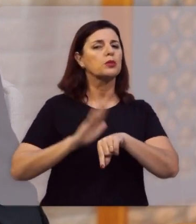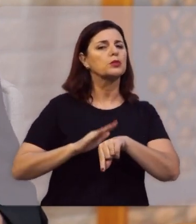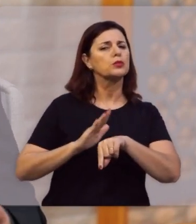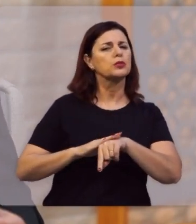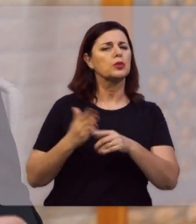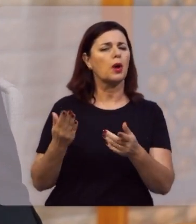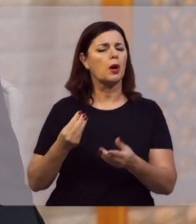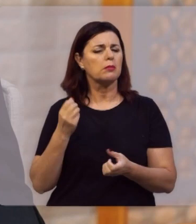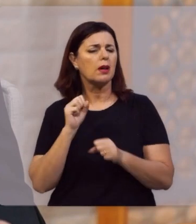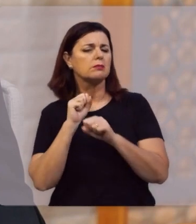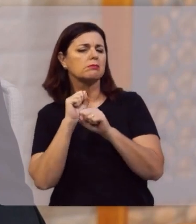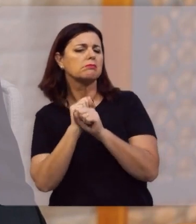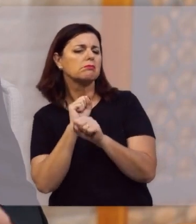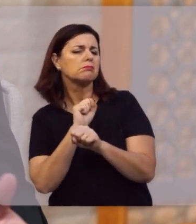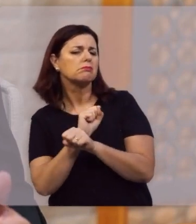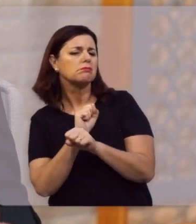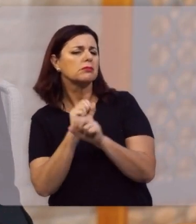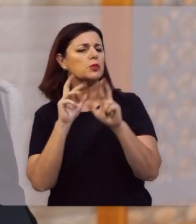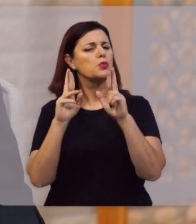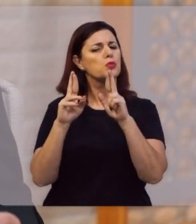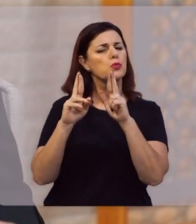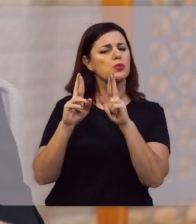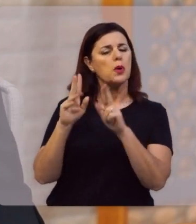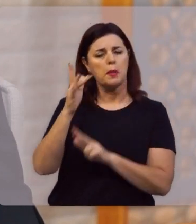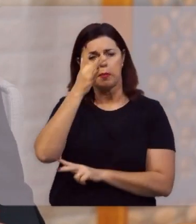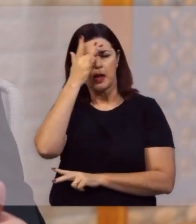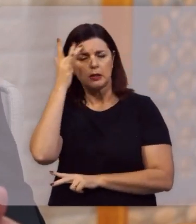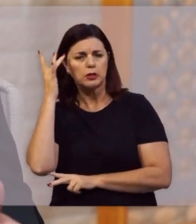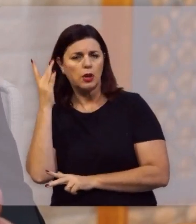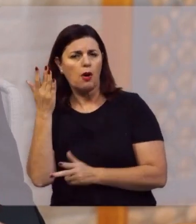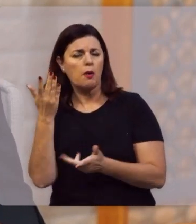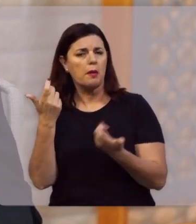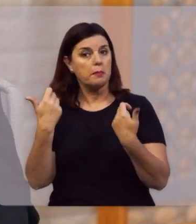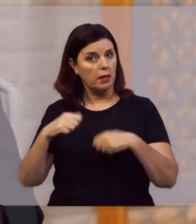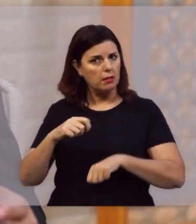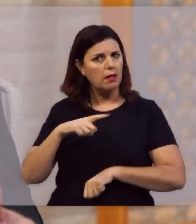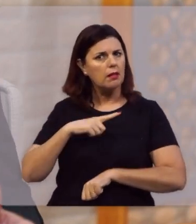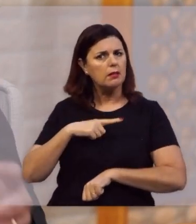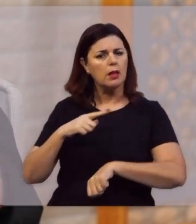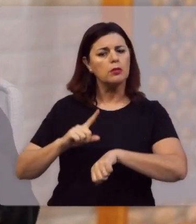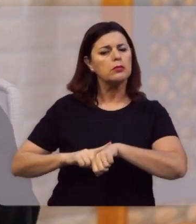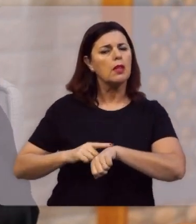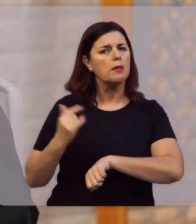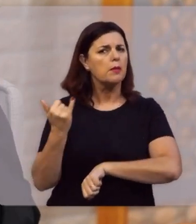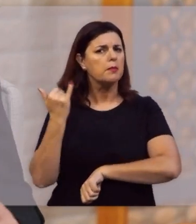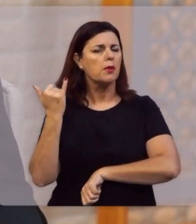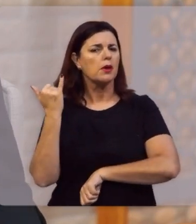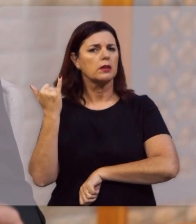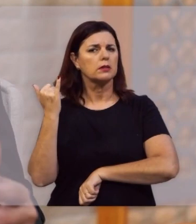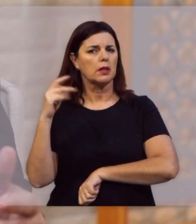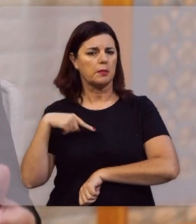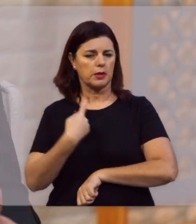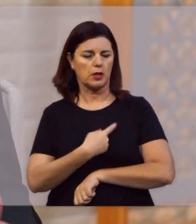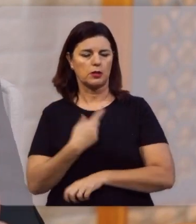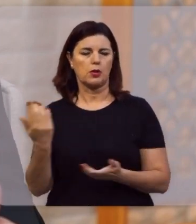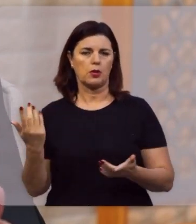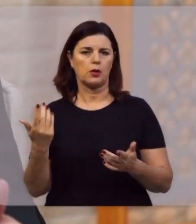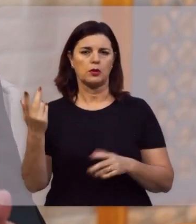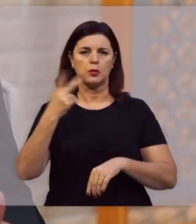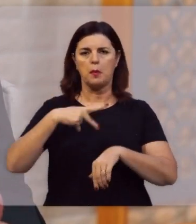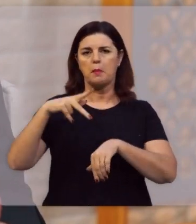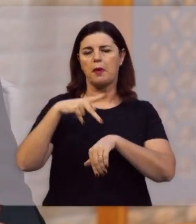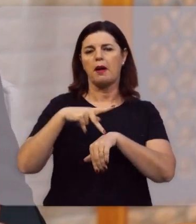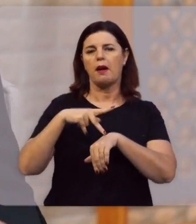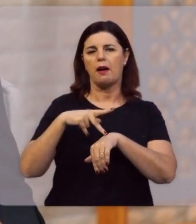as expectativas que discípulos e discípulos de Jesus devem ter em um momento tão importante para nossa nação